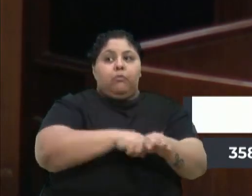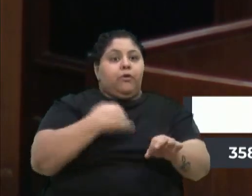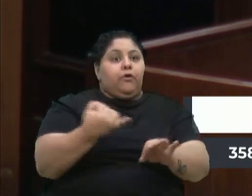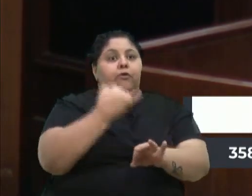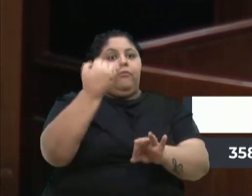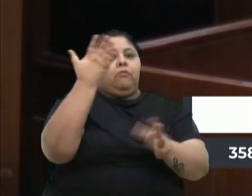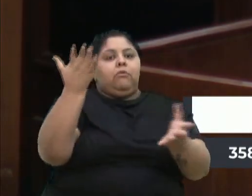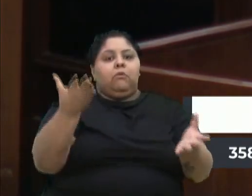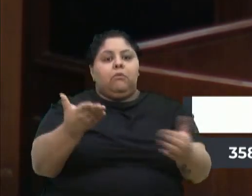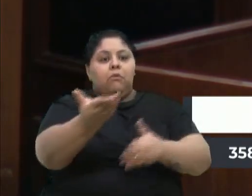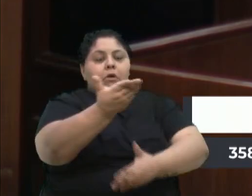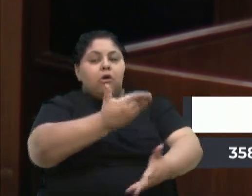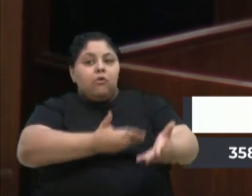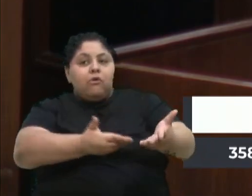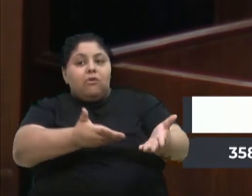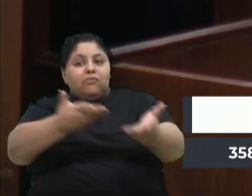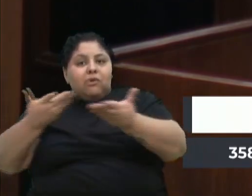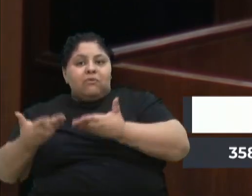eu não recebo,